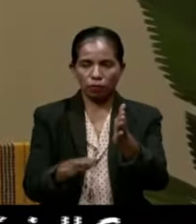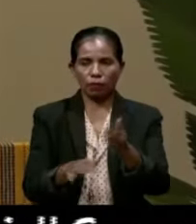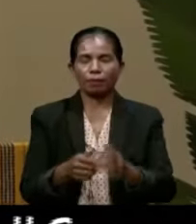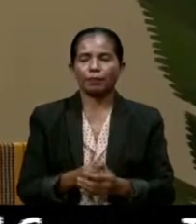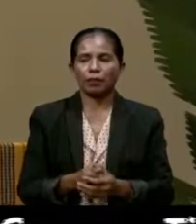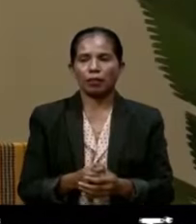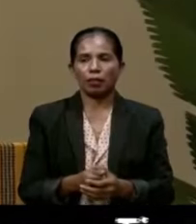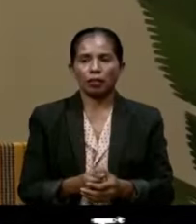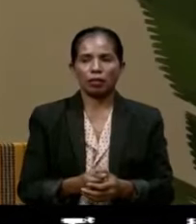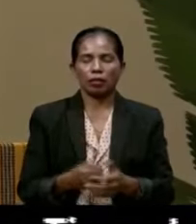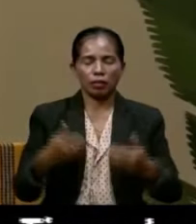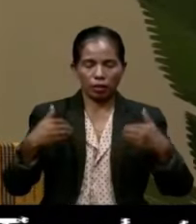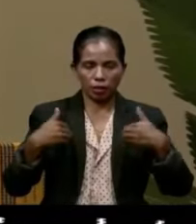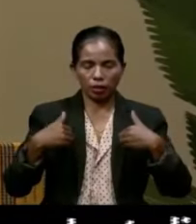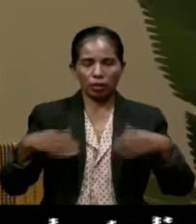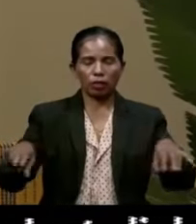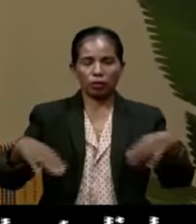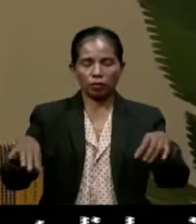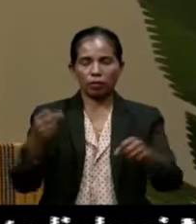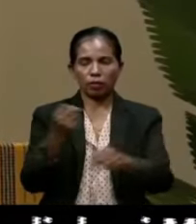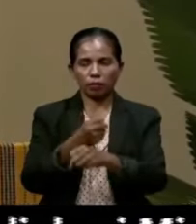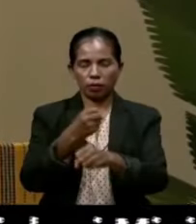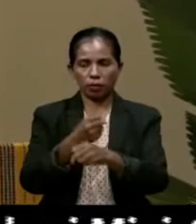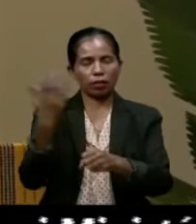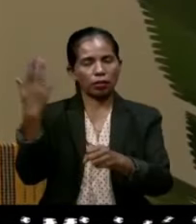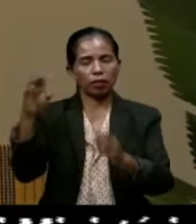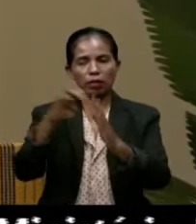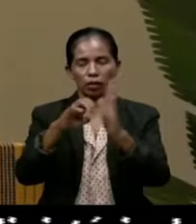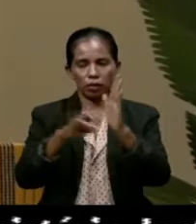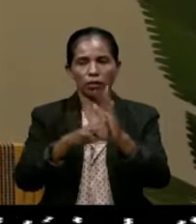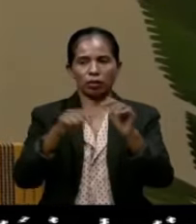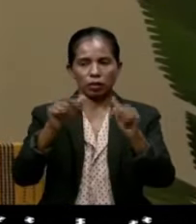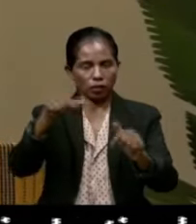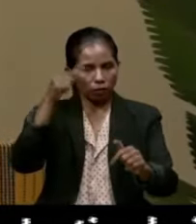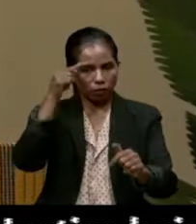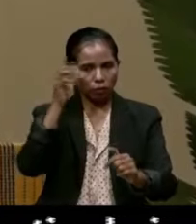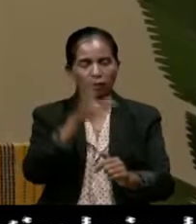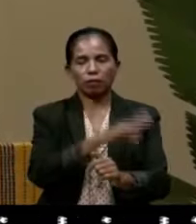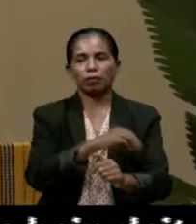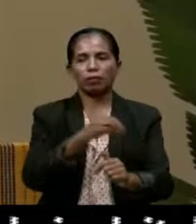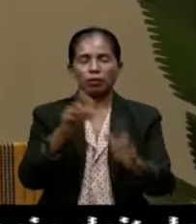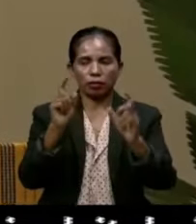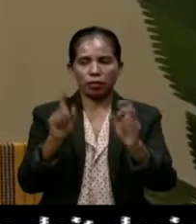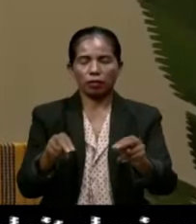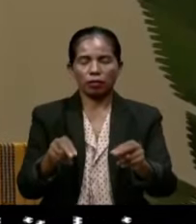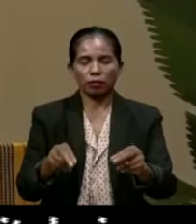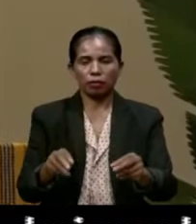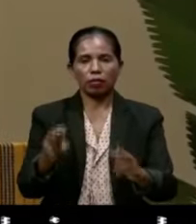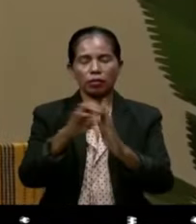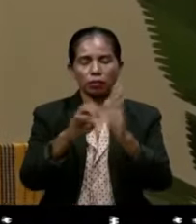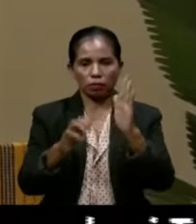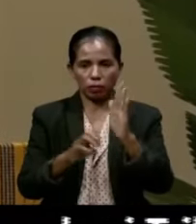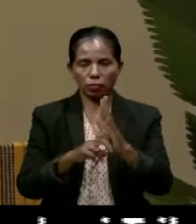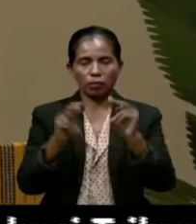então ia está ia esforço macasi de estado ida ne governo nesse executivo dudu